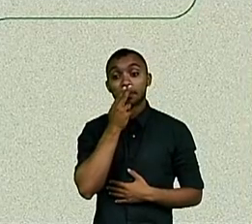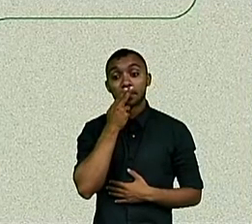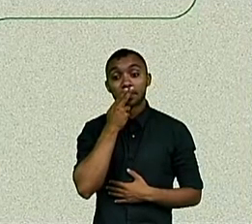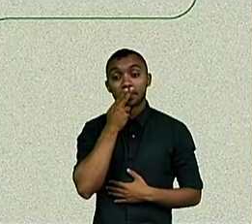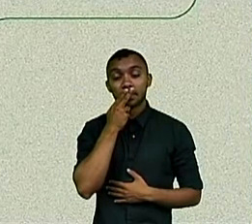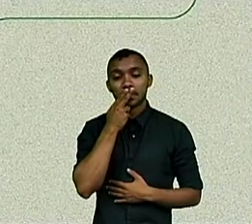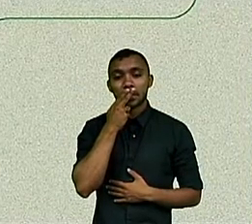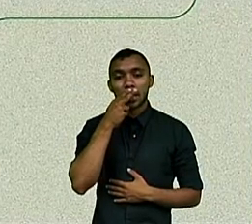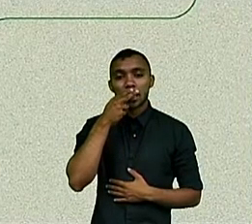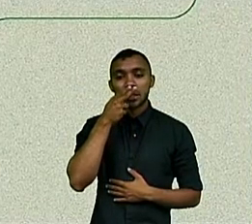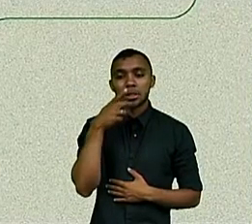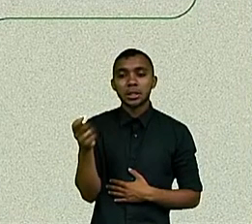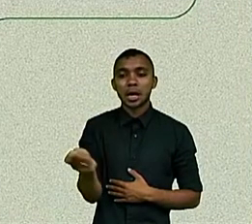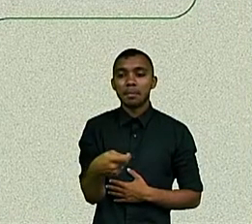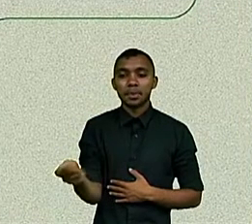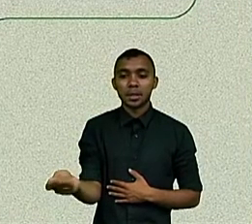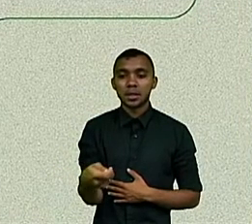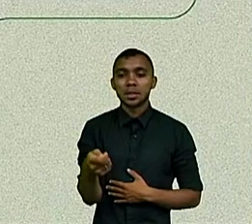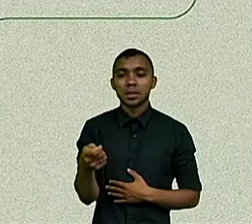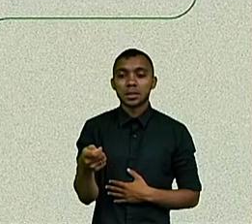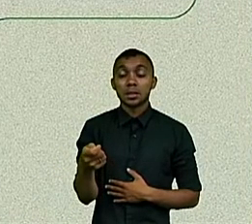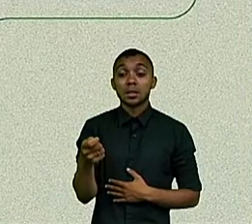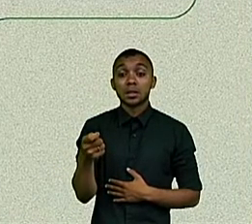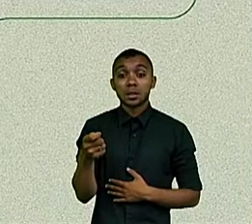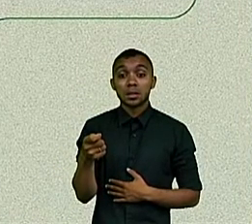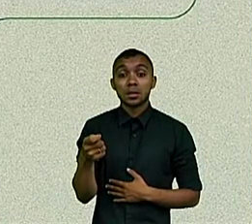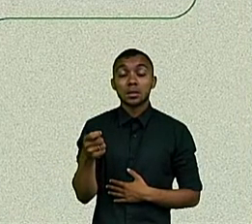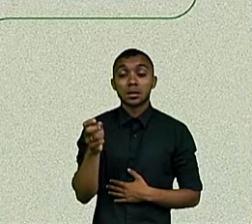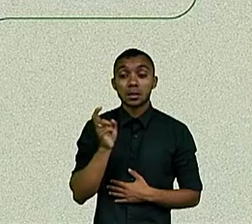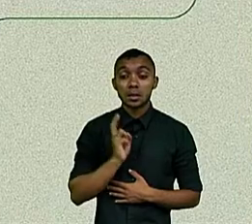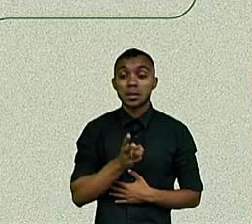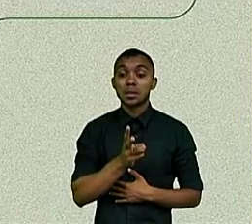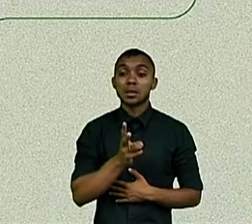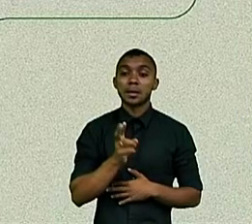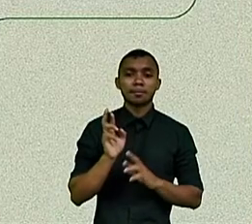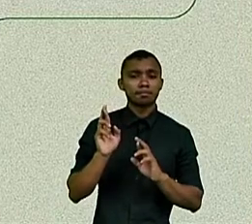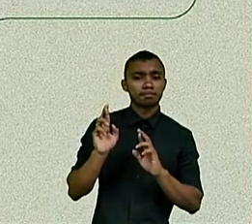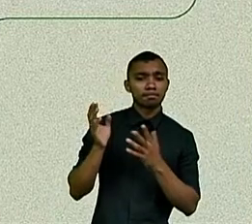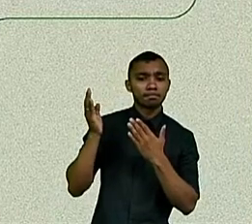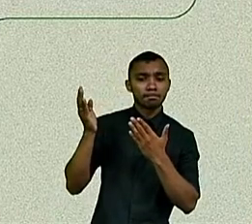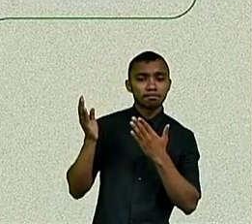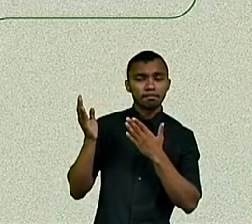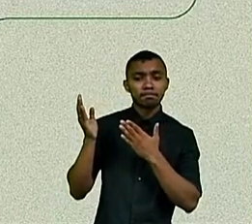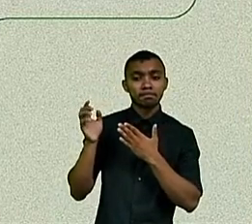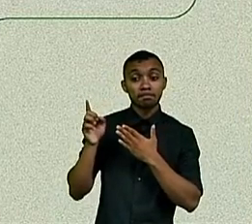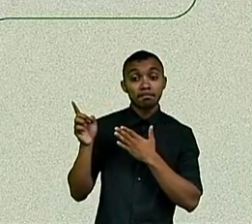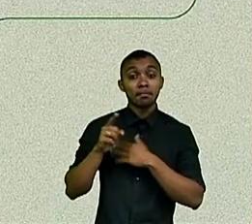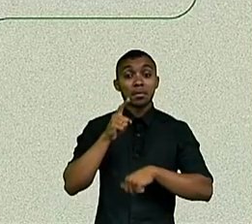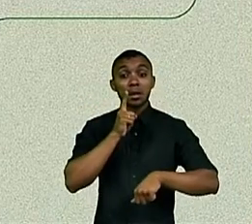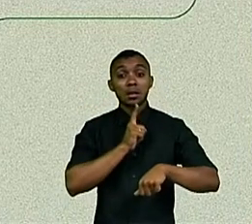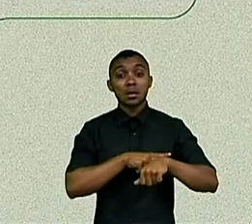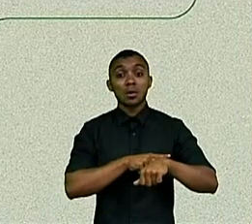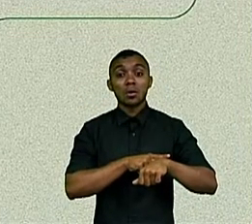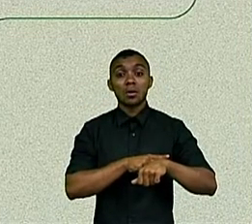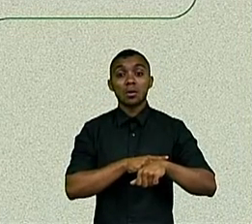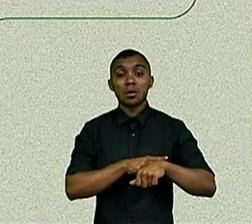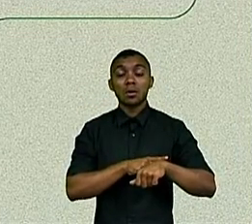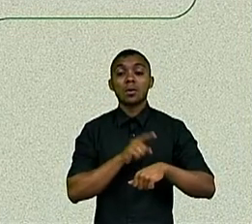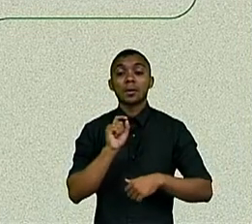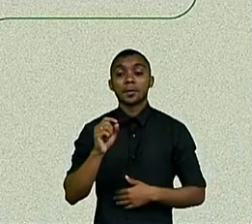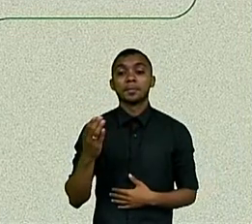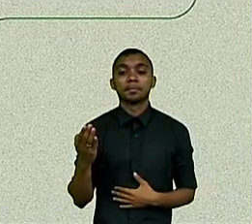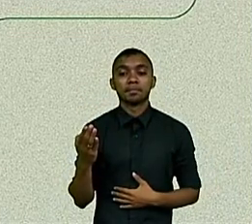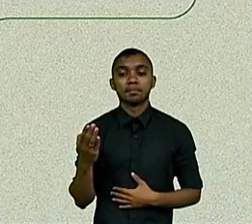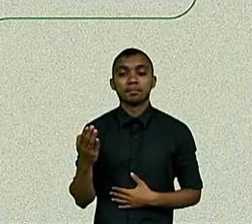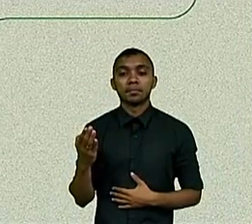filme eu trabalho com ele toda vida a gente tem uma interpretação diferente esse momento aqui com Chaplin ele retrata Justamente a que você